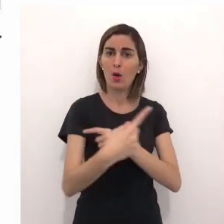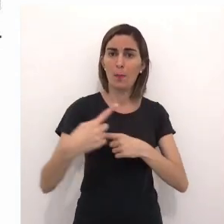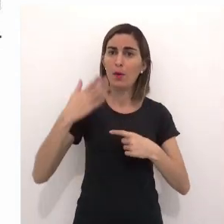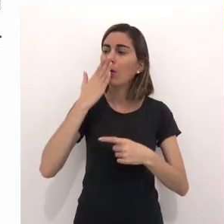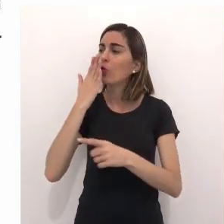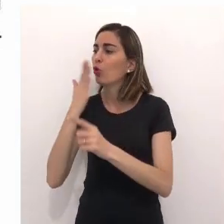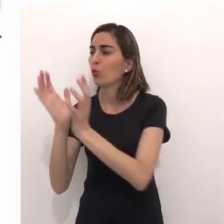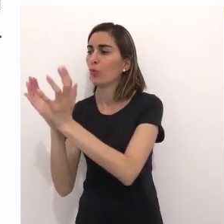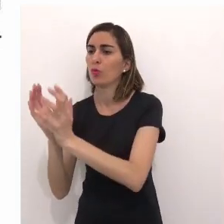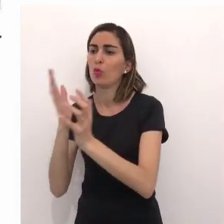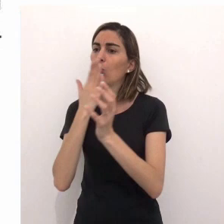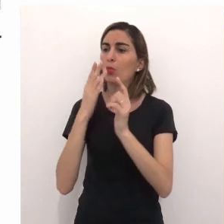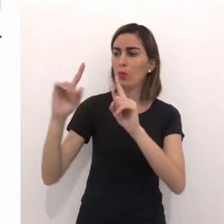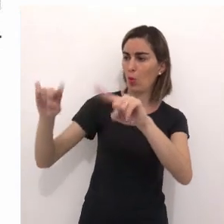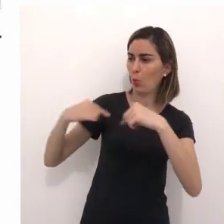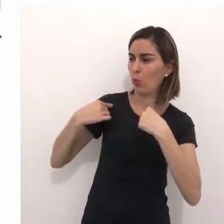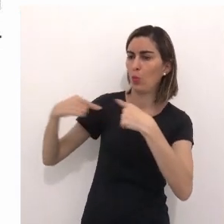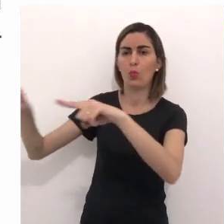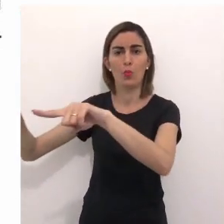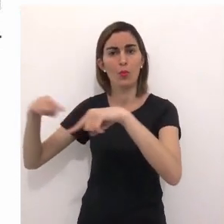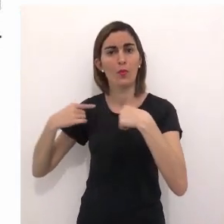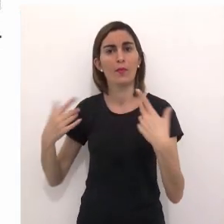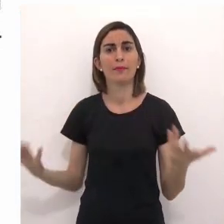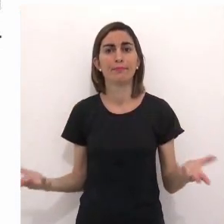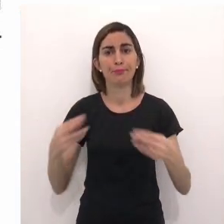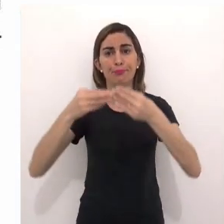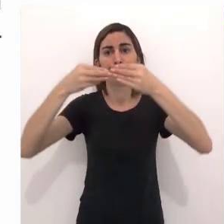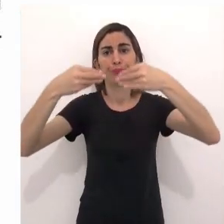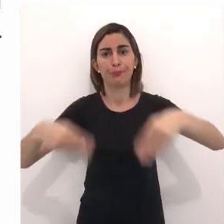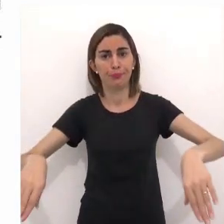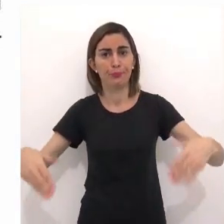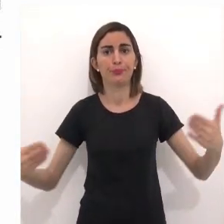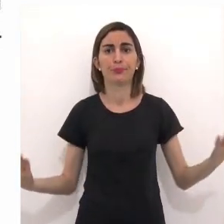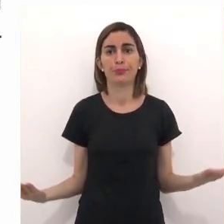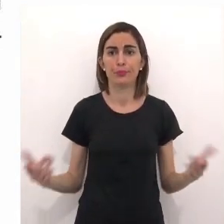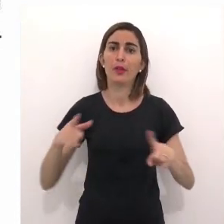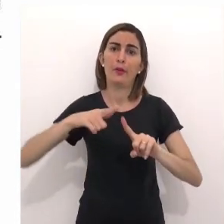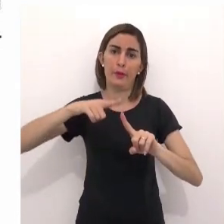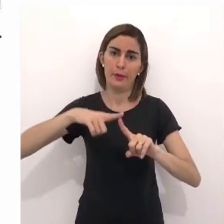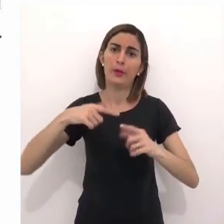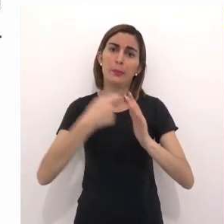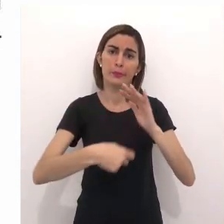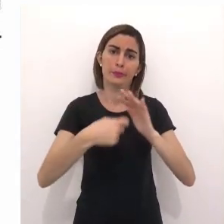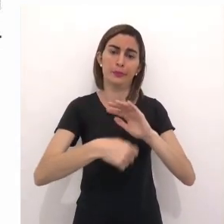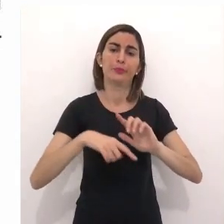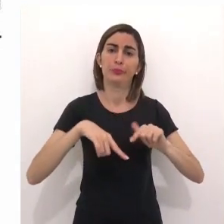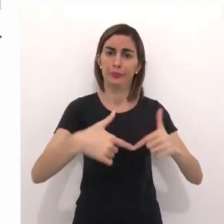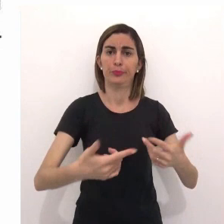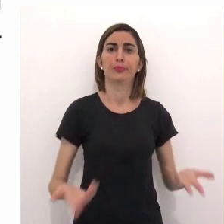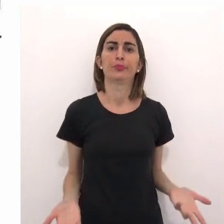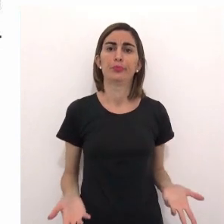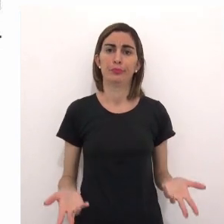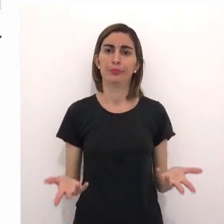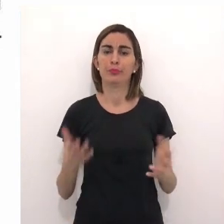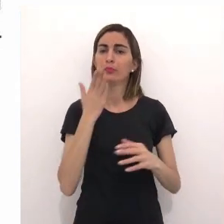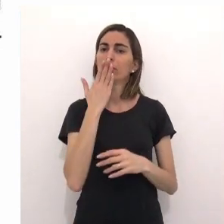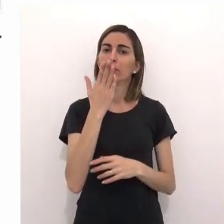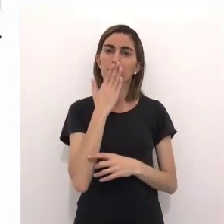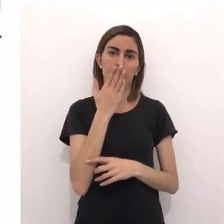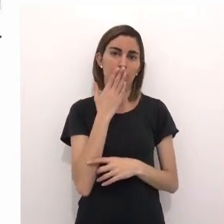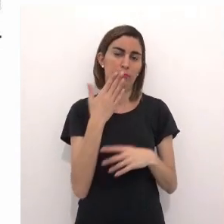índios, né? Foram fatores que prejudicaram esse tipo de resistência. Os